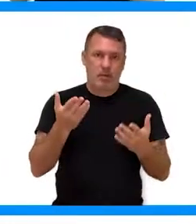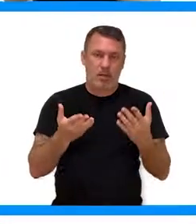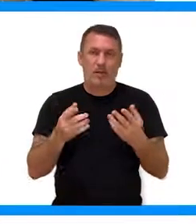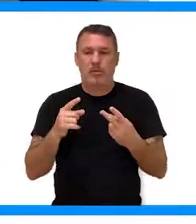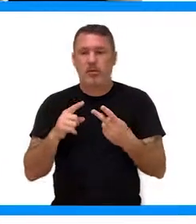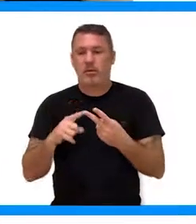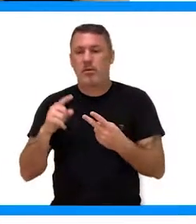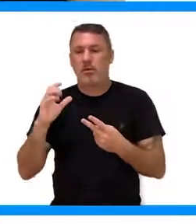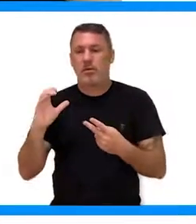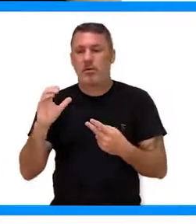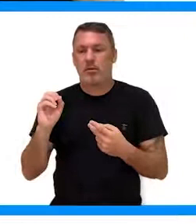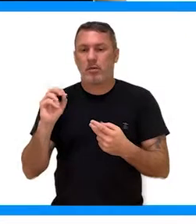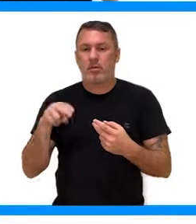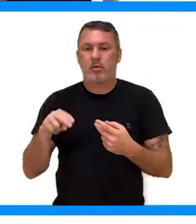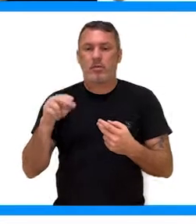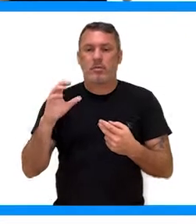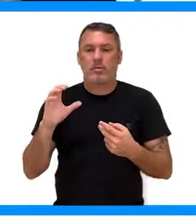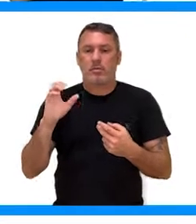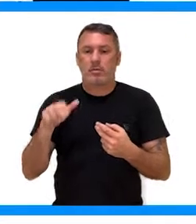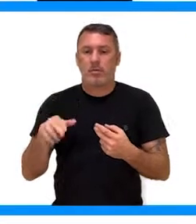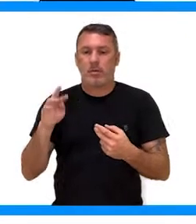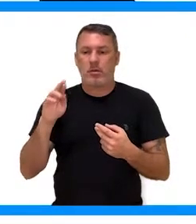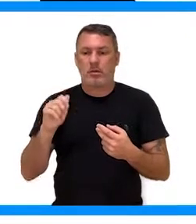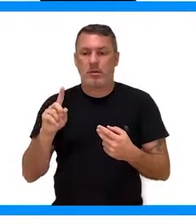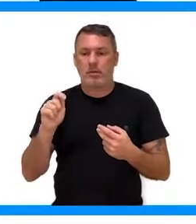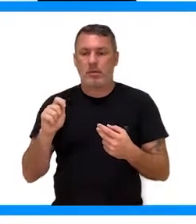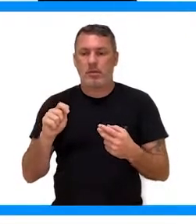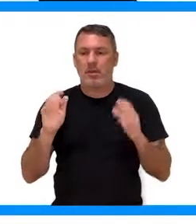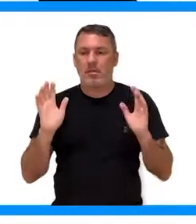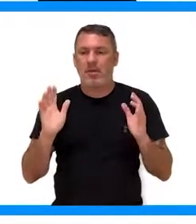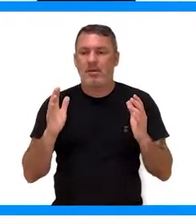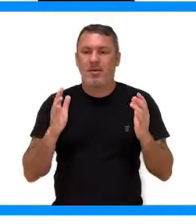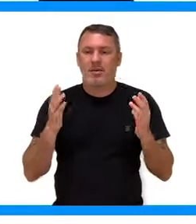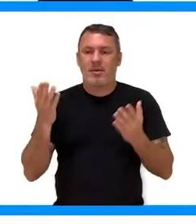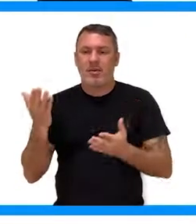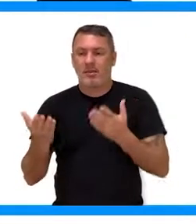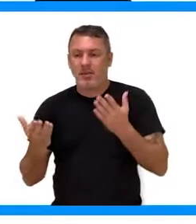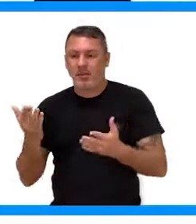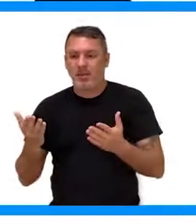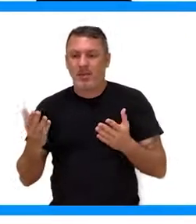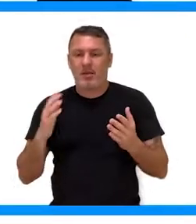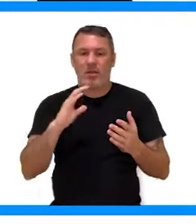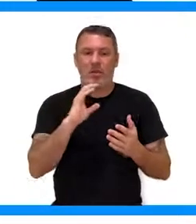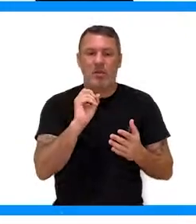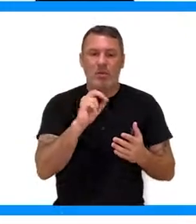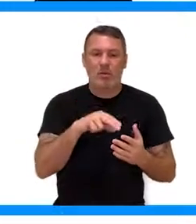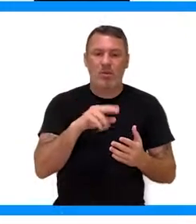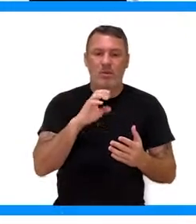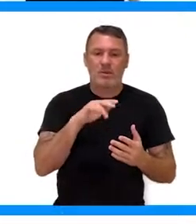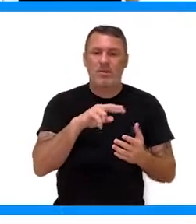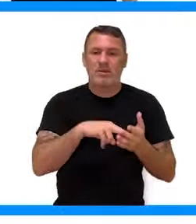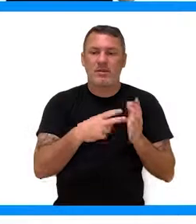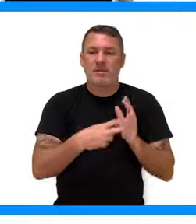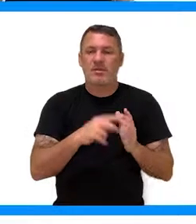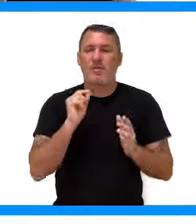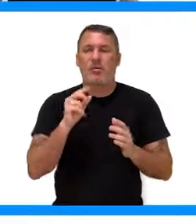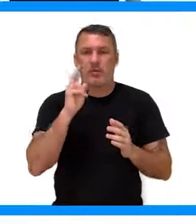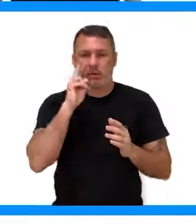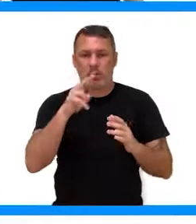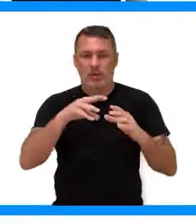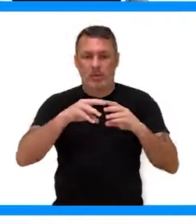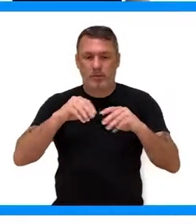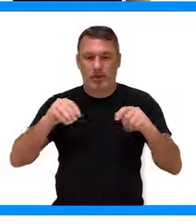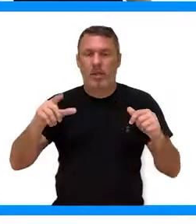ou concentrada. O que é, professor, uma estrutura fundiária equilibrada? Significa que as terras